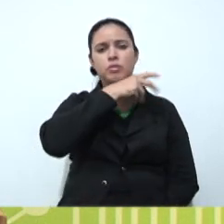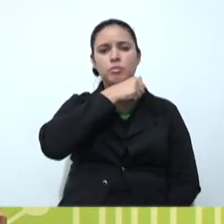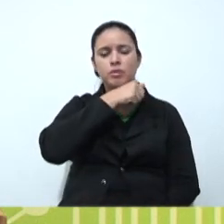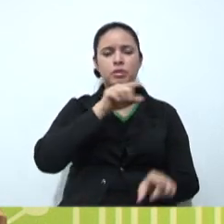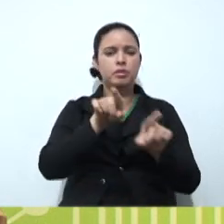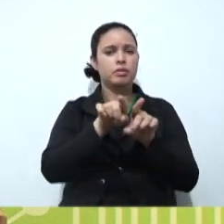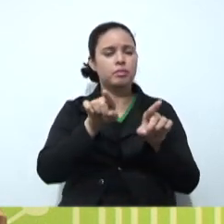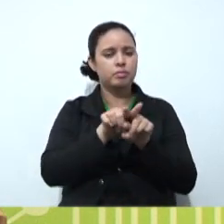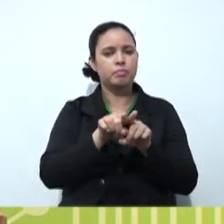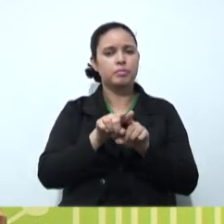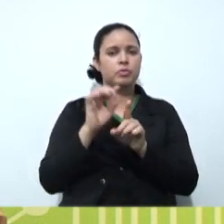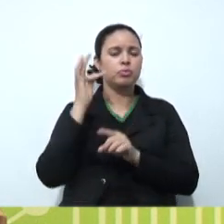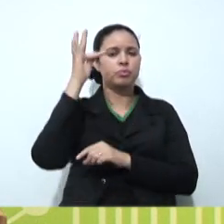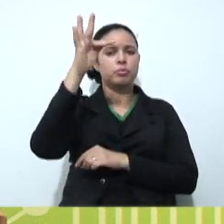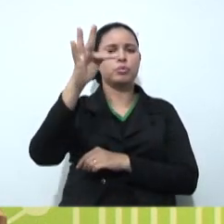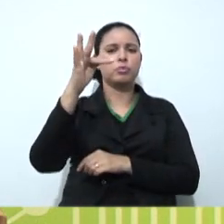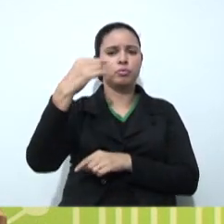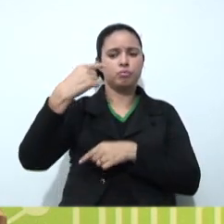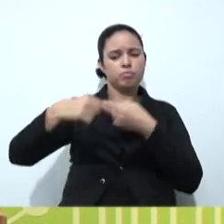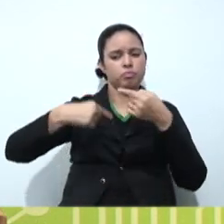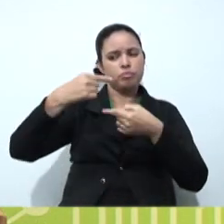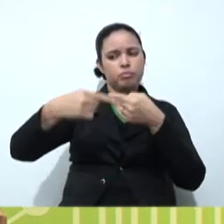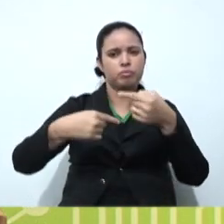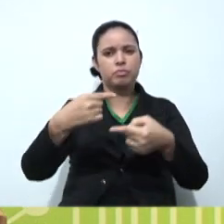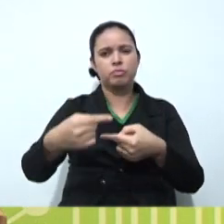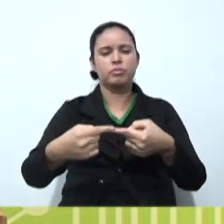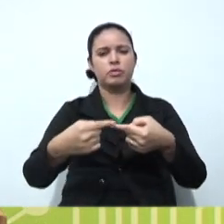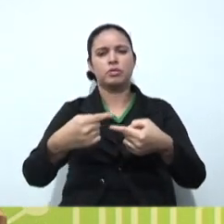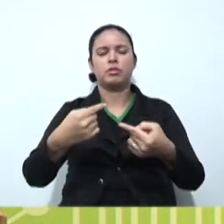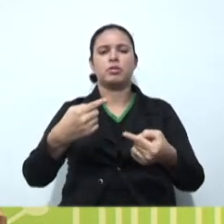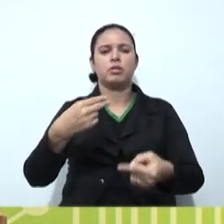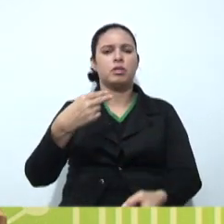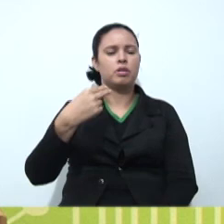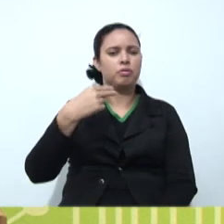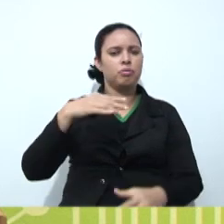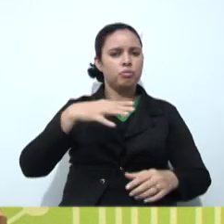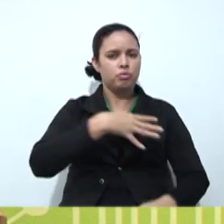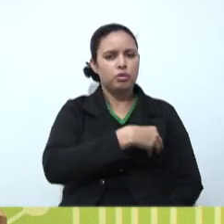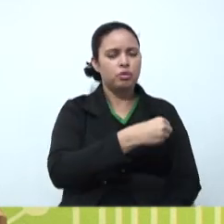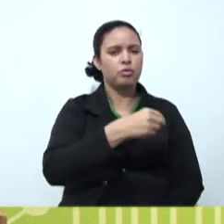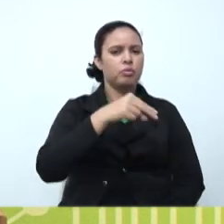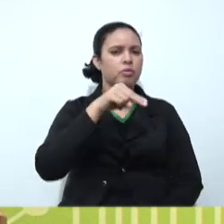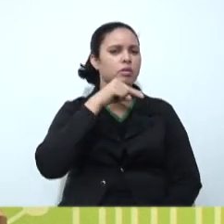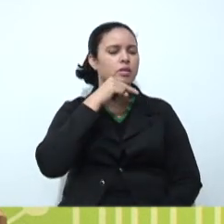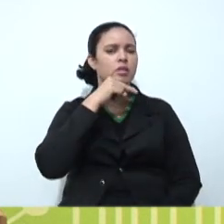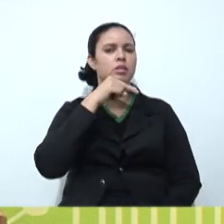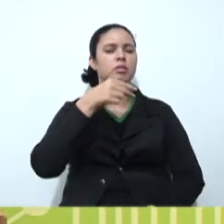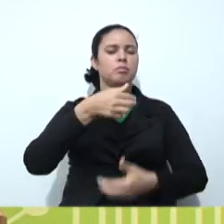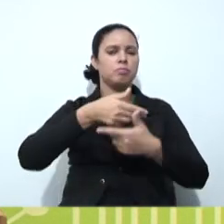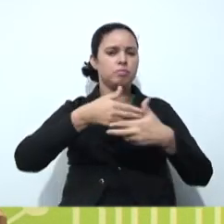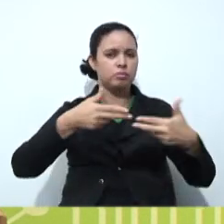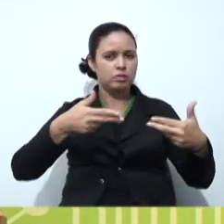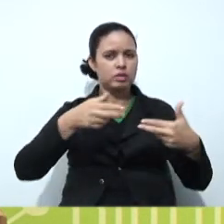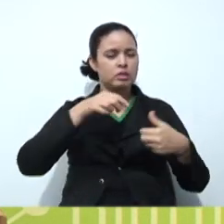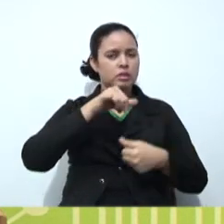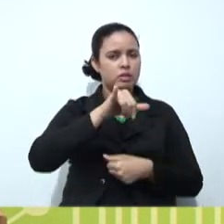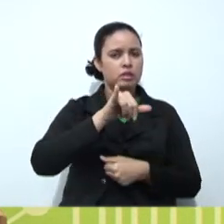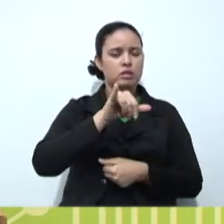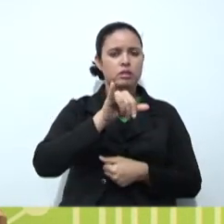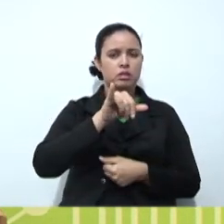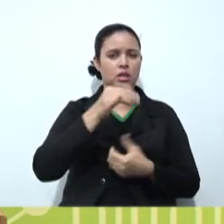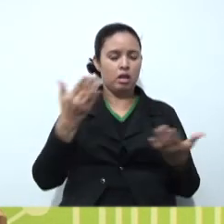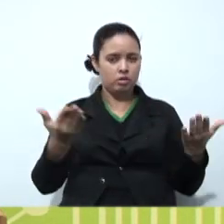nossa geração, a geração dos nossos filhos, dos nossos netos, bisnetos, enfim. Uma hora esse recurso, se for mal